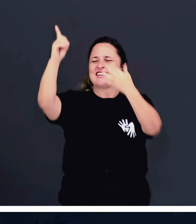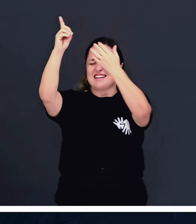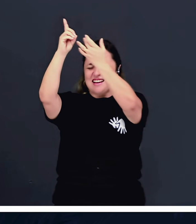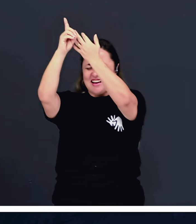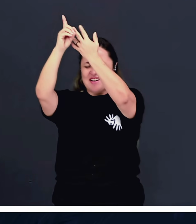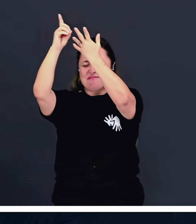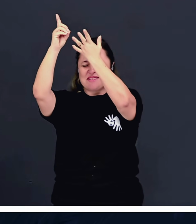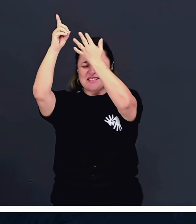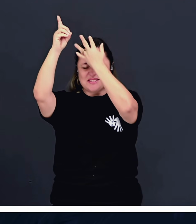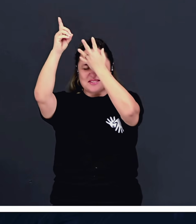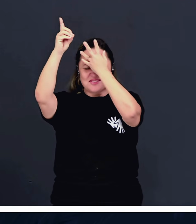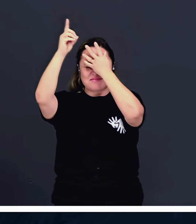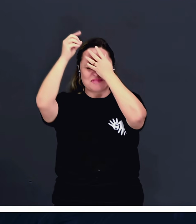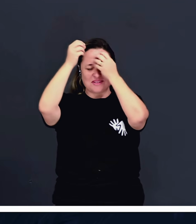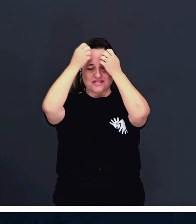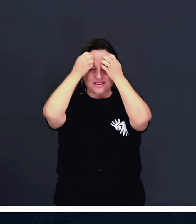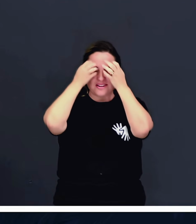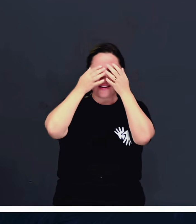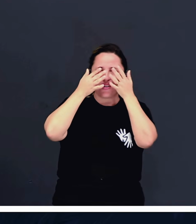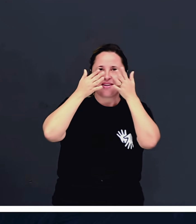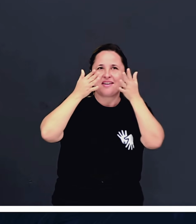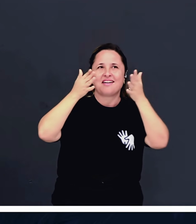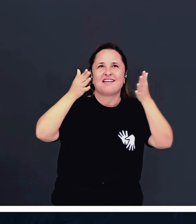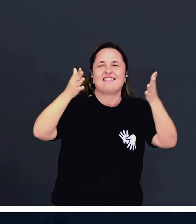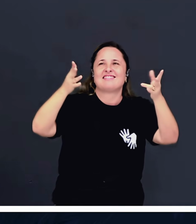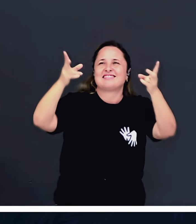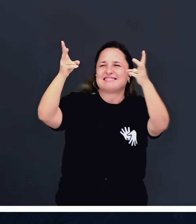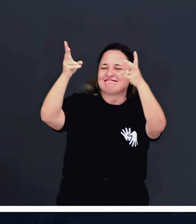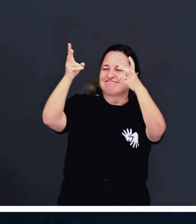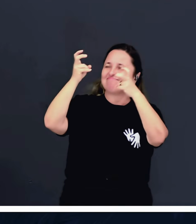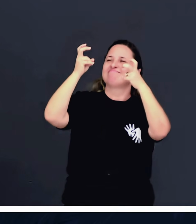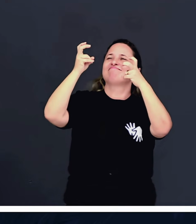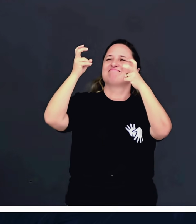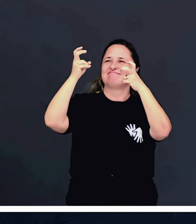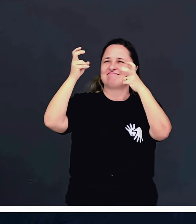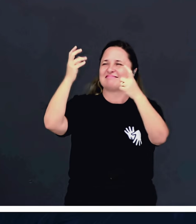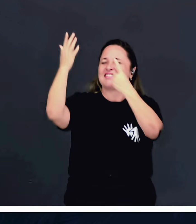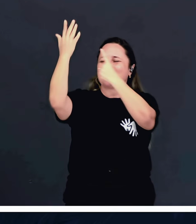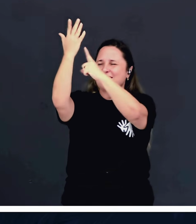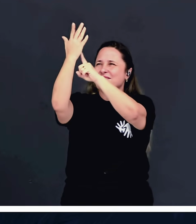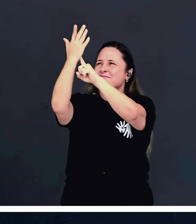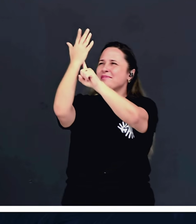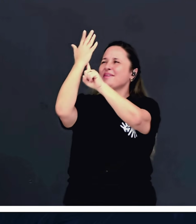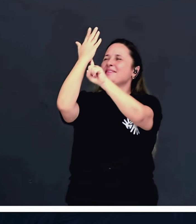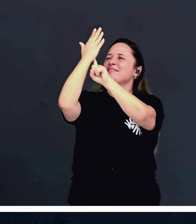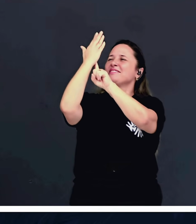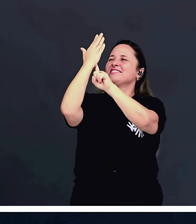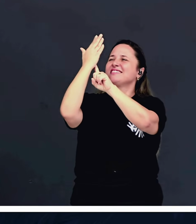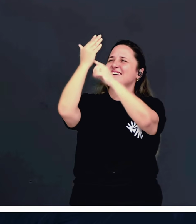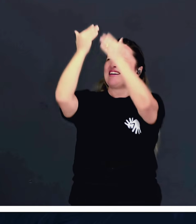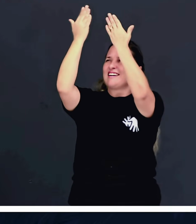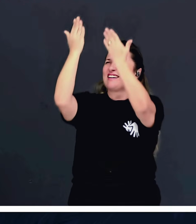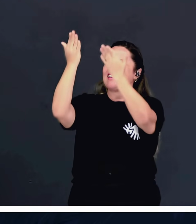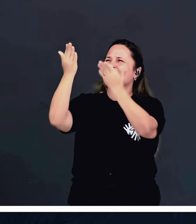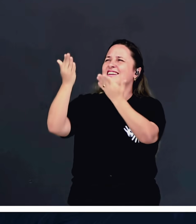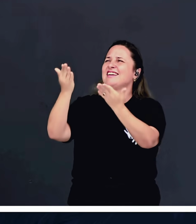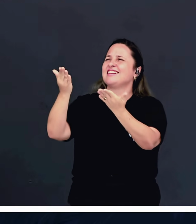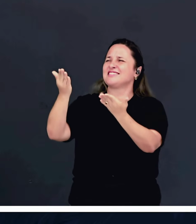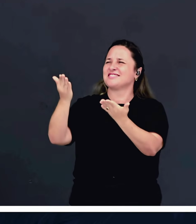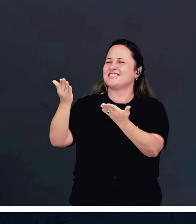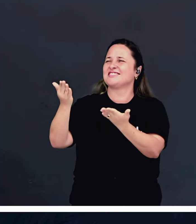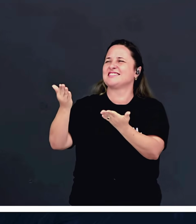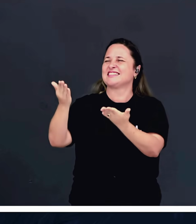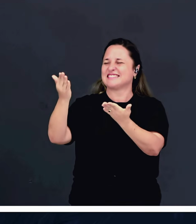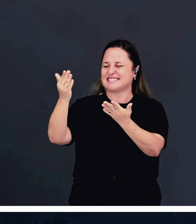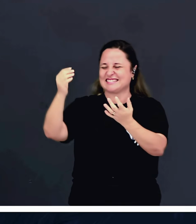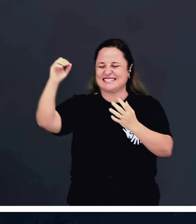inigualável. Abre os meus olhos, Senhor. Mostra quem